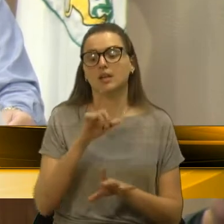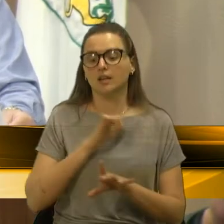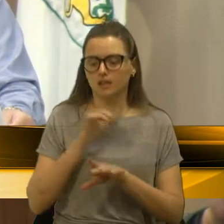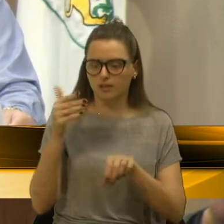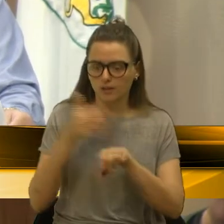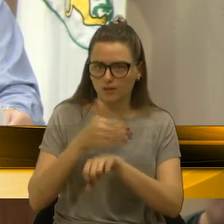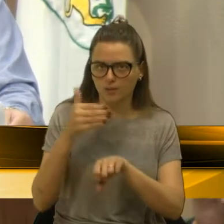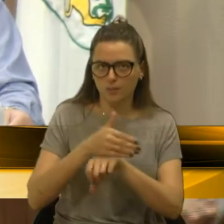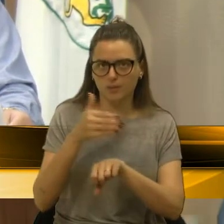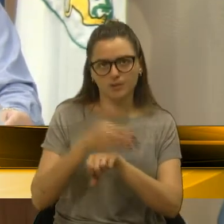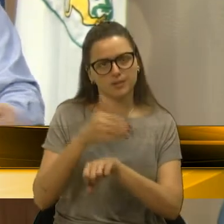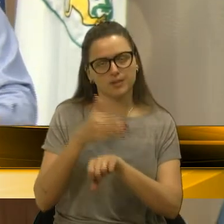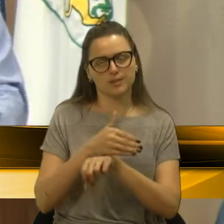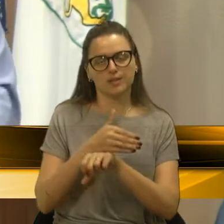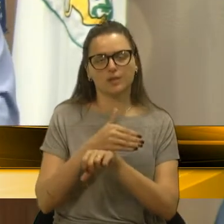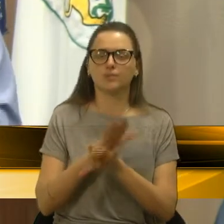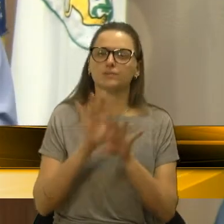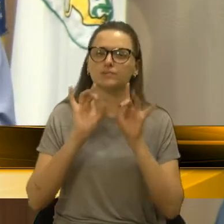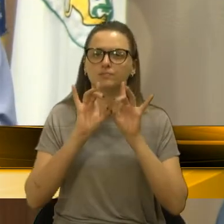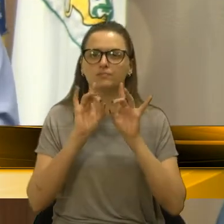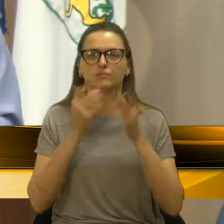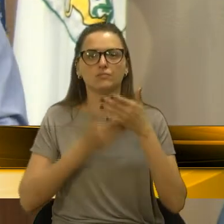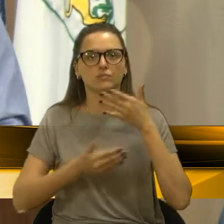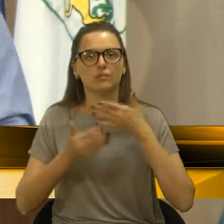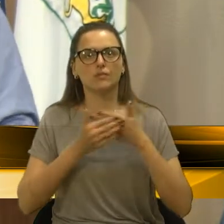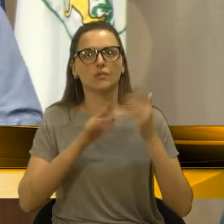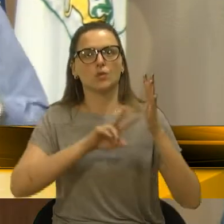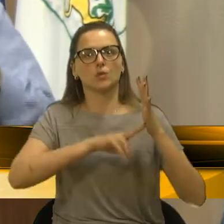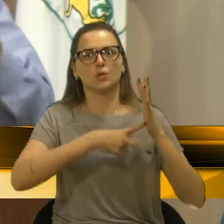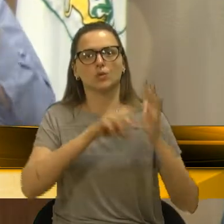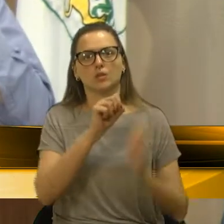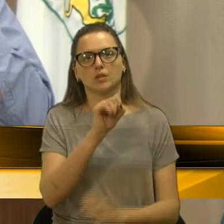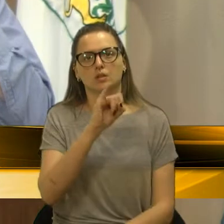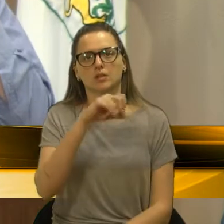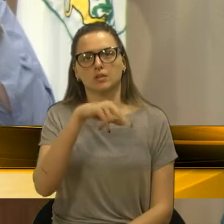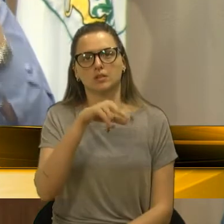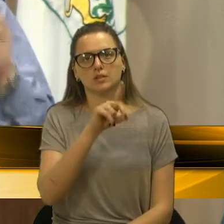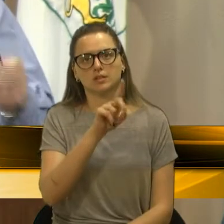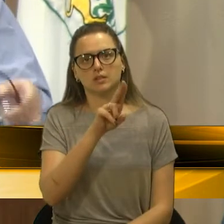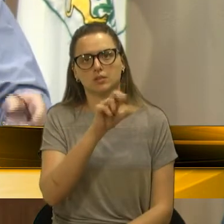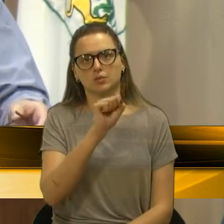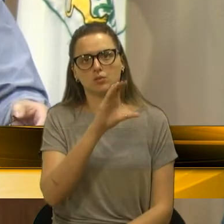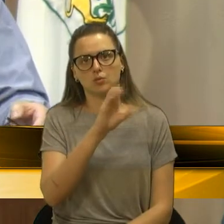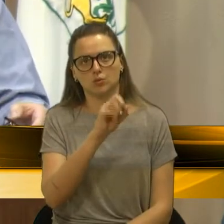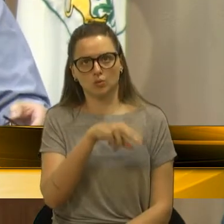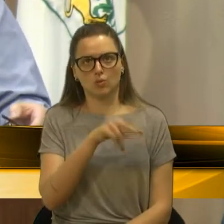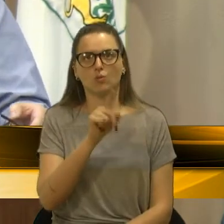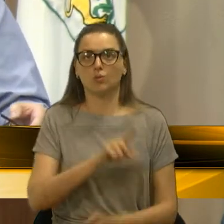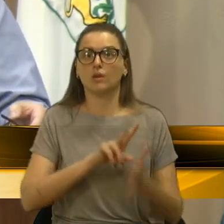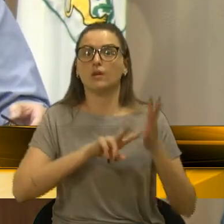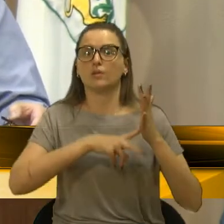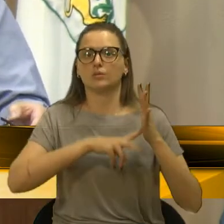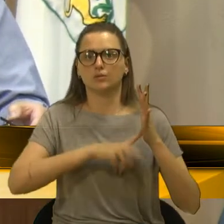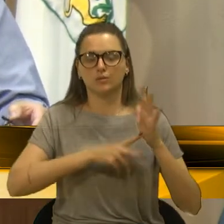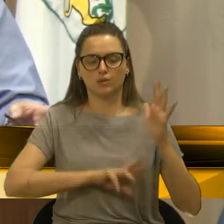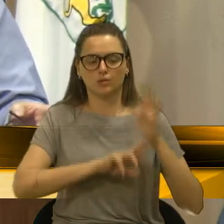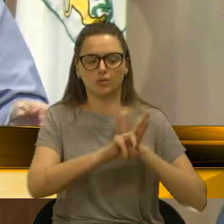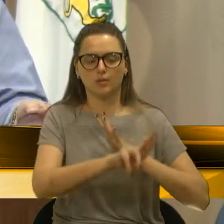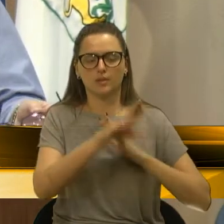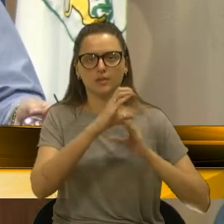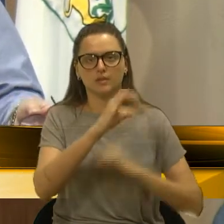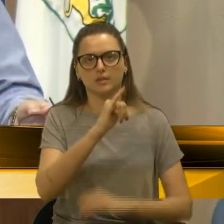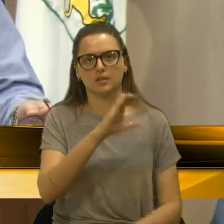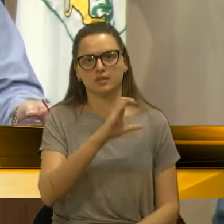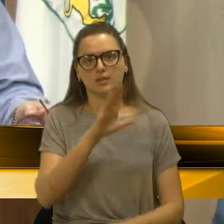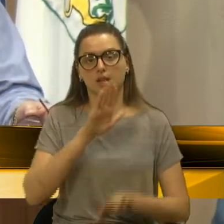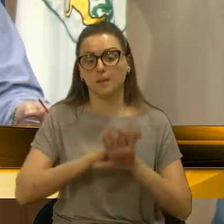participação muito forte, especialmente do Sinduscom, que é, do ponto de vista das entidades que compõem a SIC, a